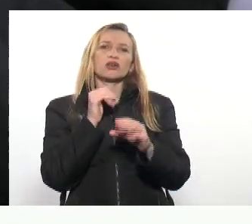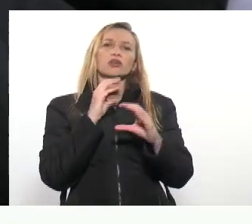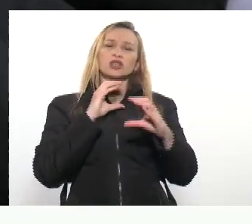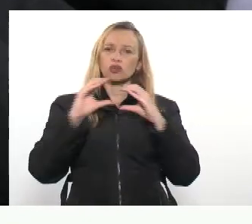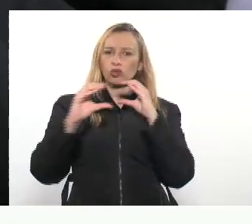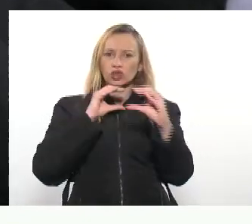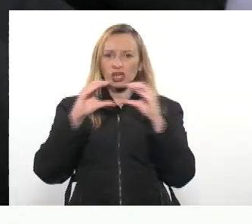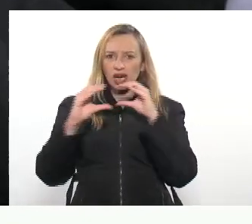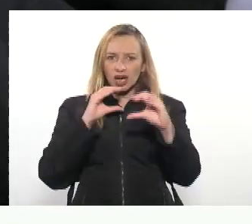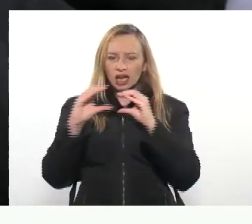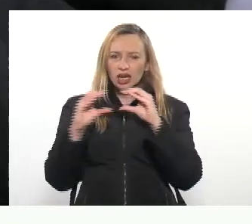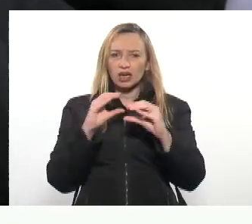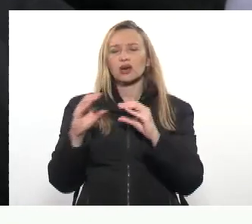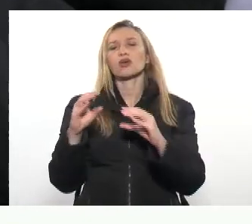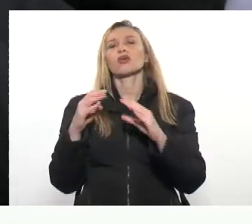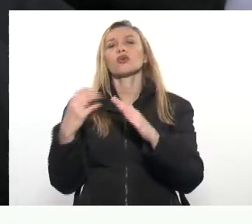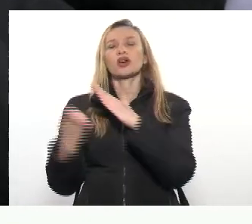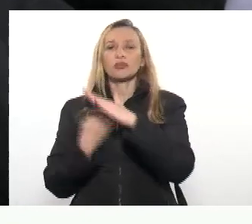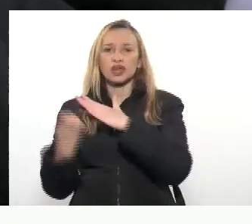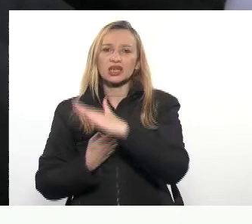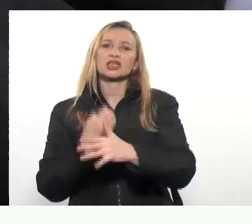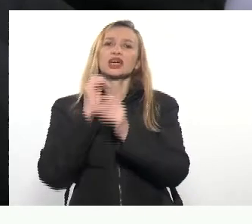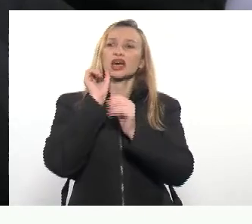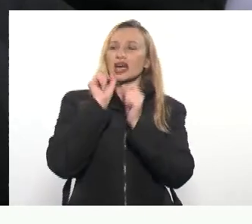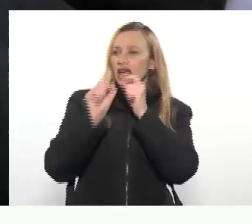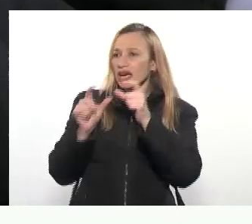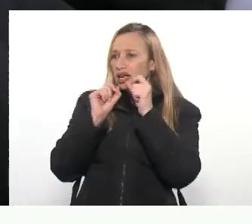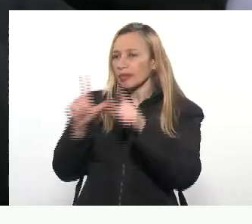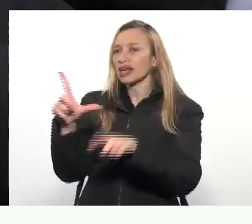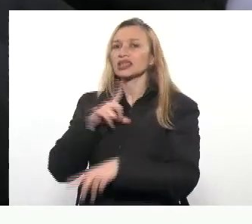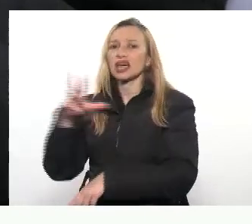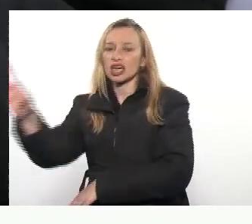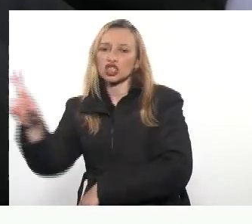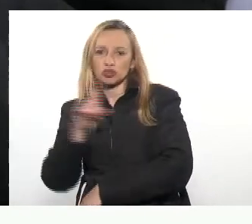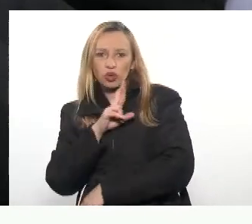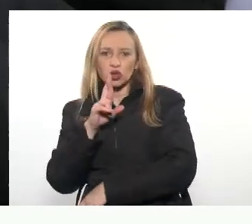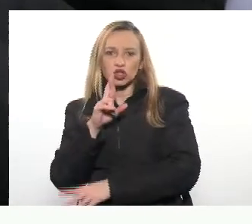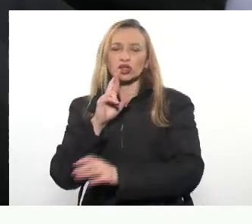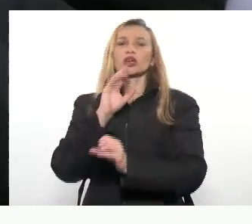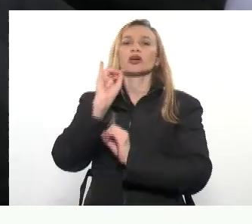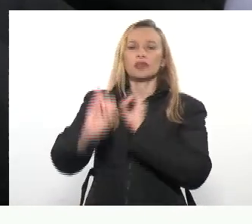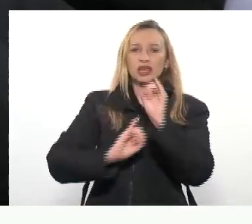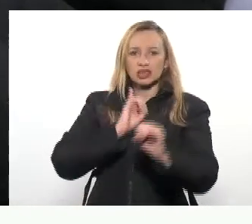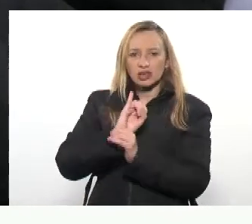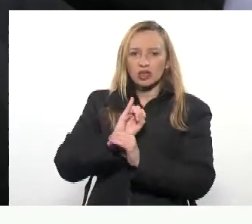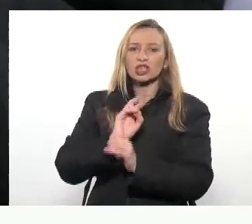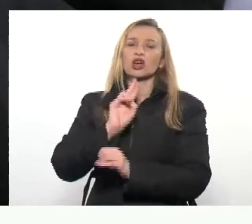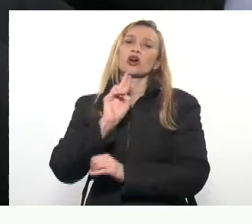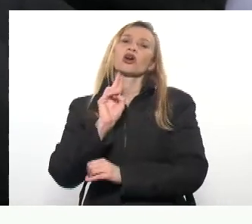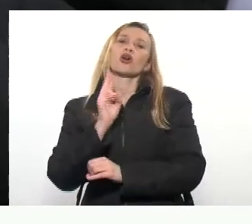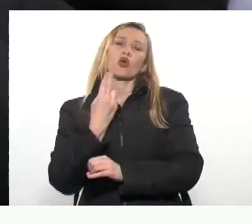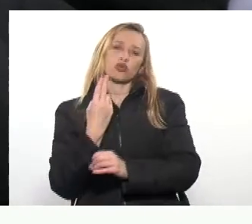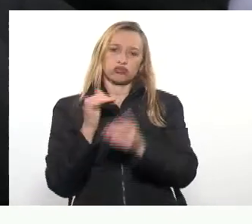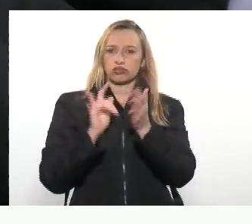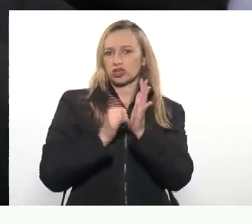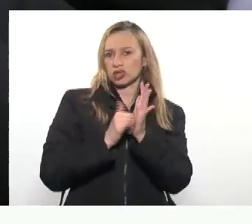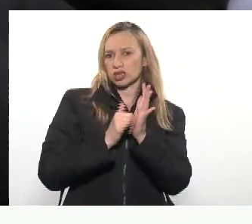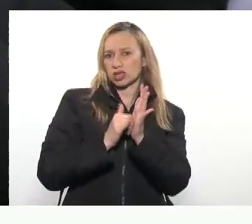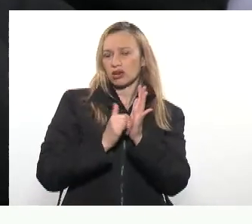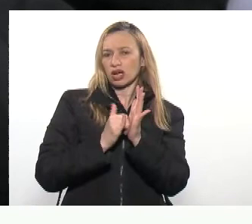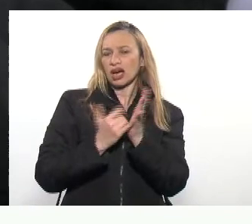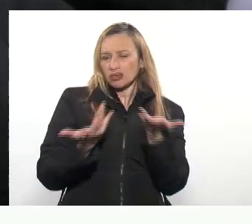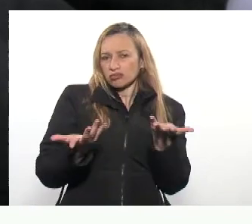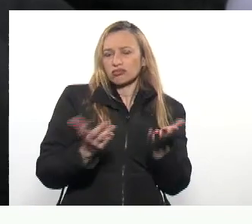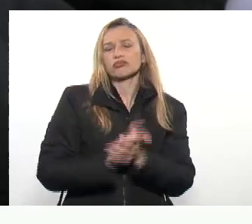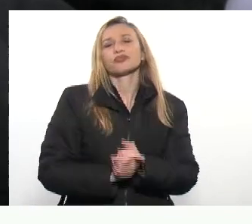a SEDAI, fazer sua reclamação, ter a resposta pela internet ou pelo smartphone, né, com